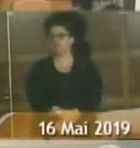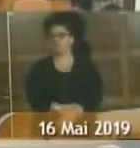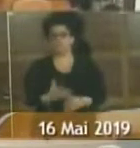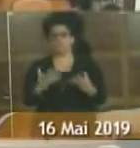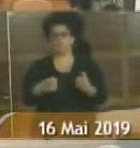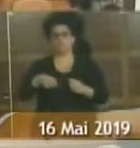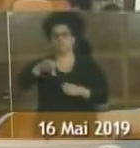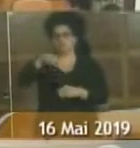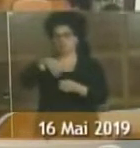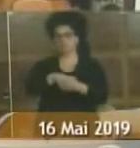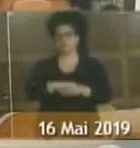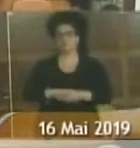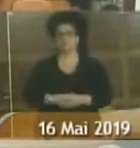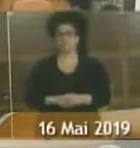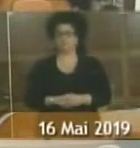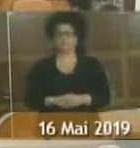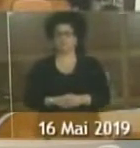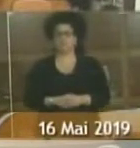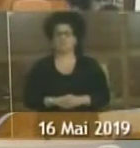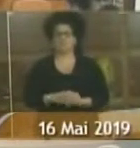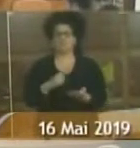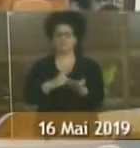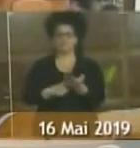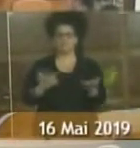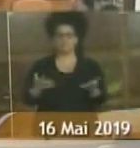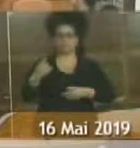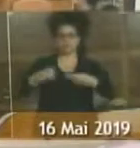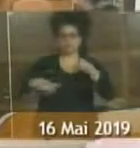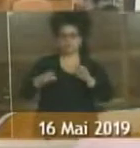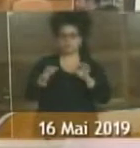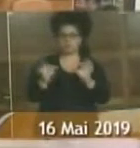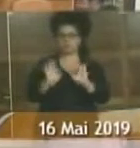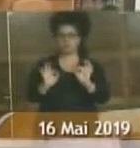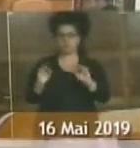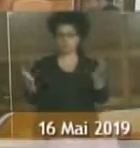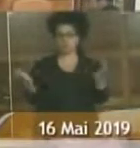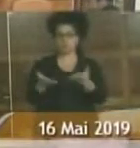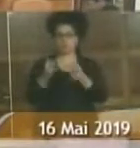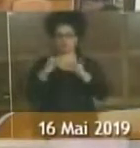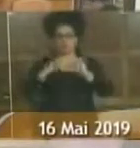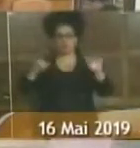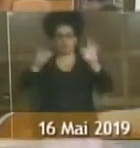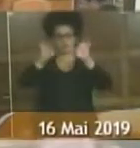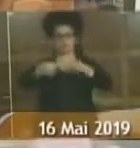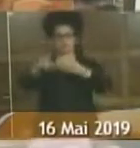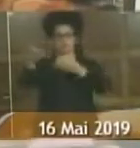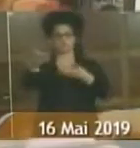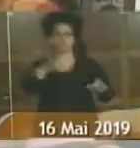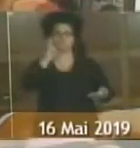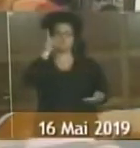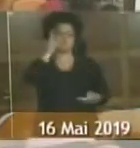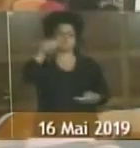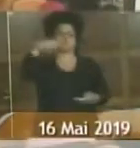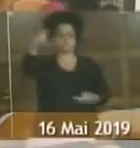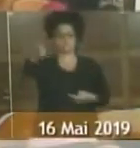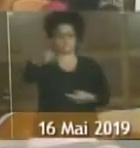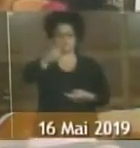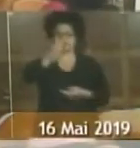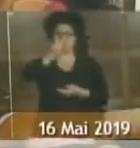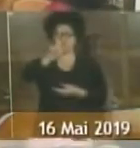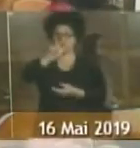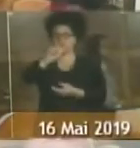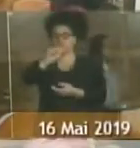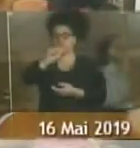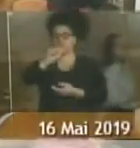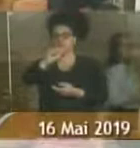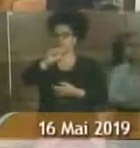Aprovado por 9 votos. Nada mais havendo a tratar, dou por encerrada a presente sessão ordinária, convocando os senhores vereadores para a próxima sessão,